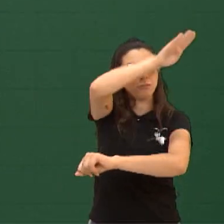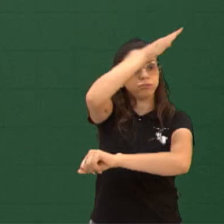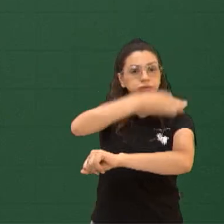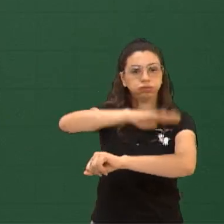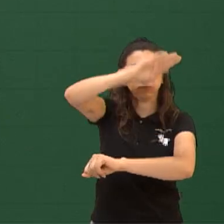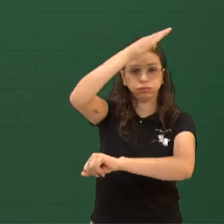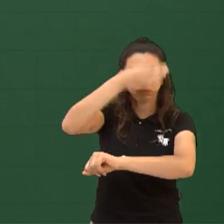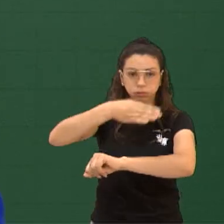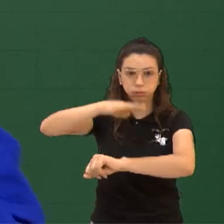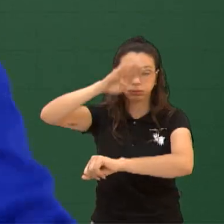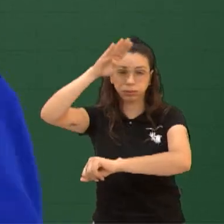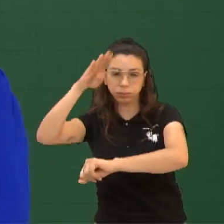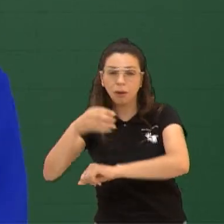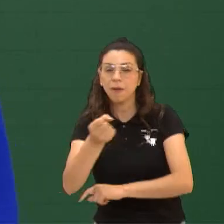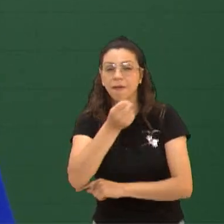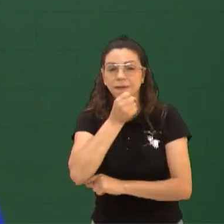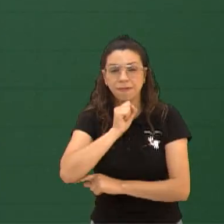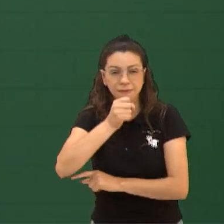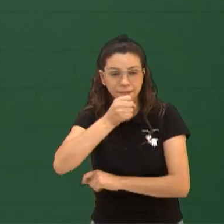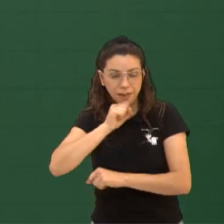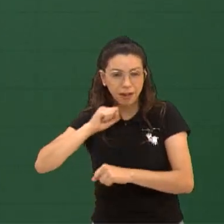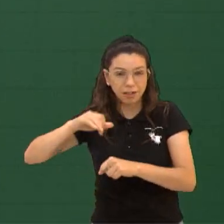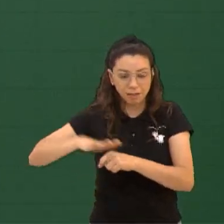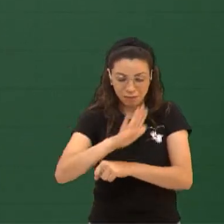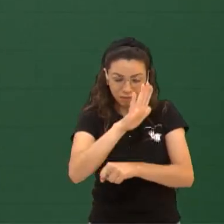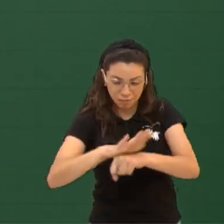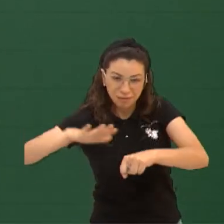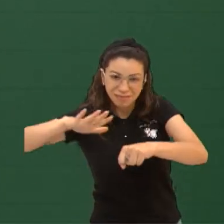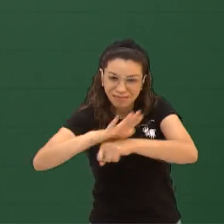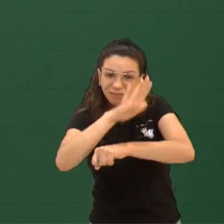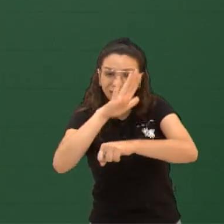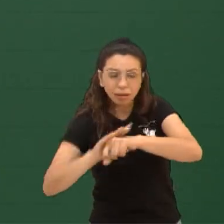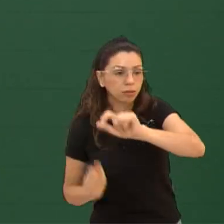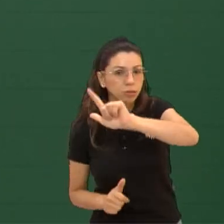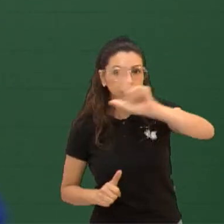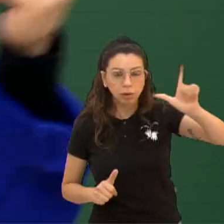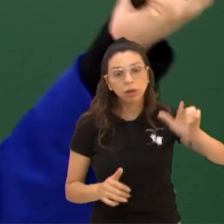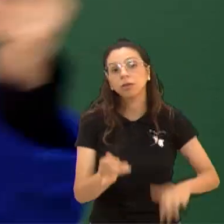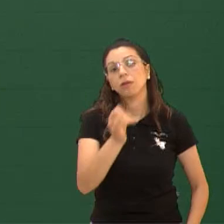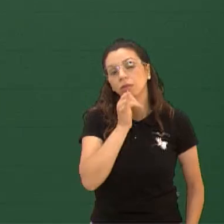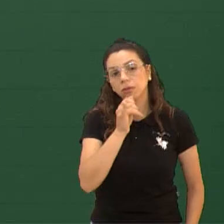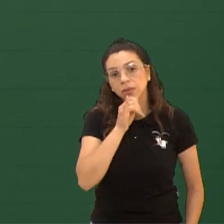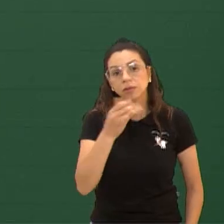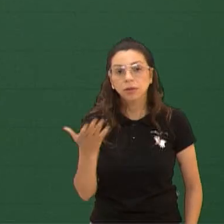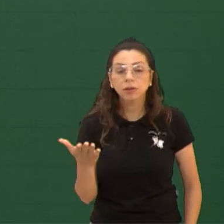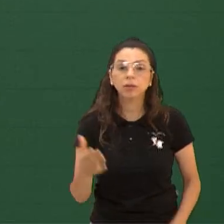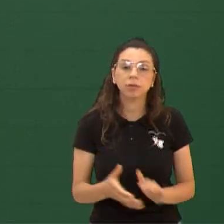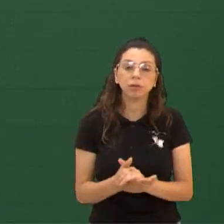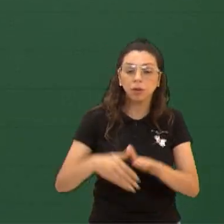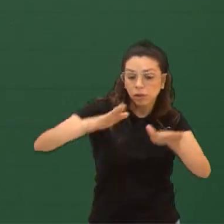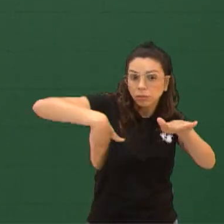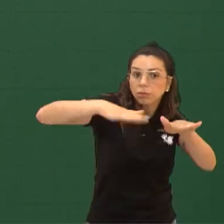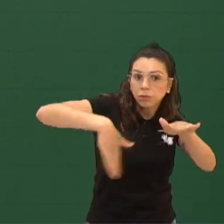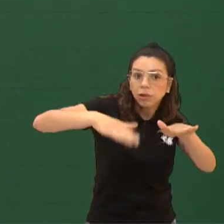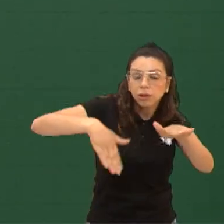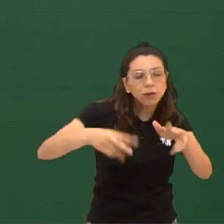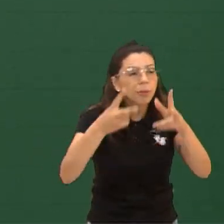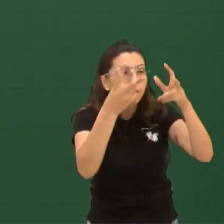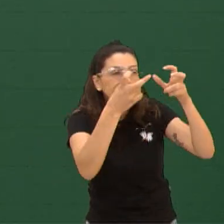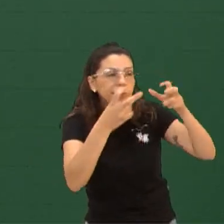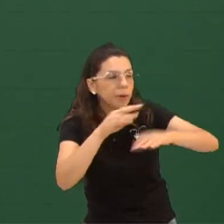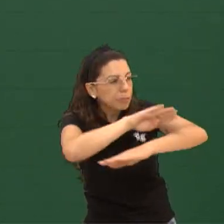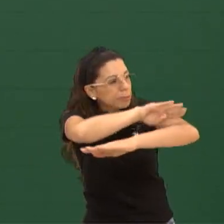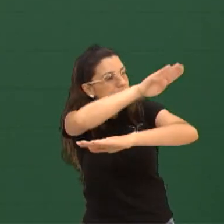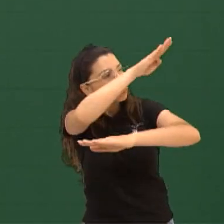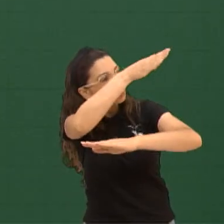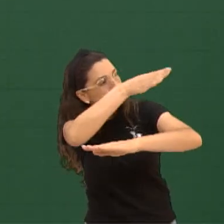no leste desgastadas. Nós podemos até dizer que temos um exemplo ótimo aqui, a nossa Serra do Mar, que a gente vê a montanha,